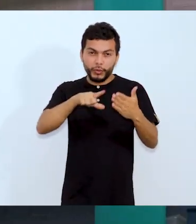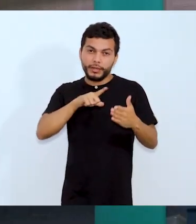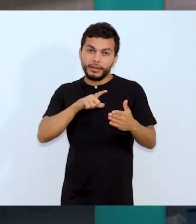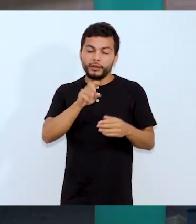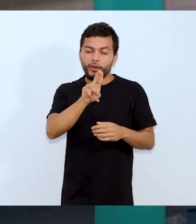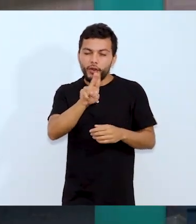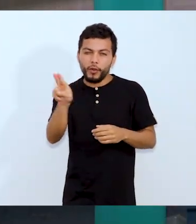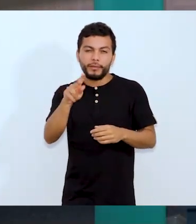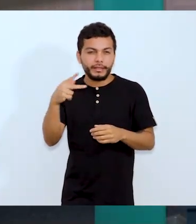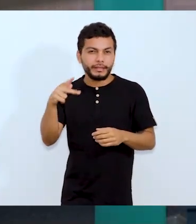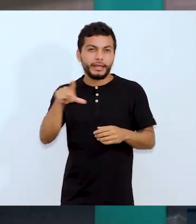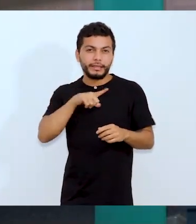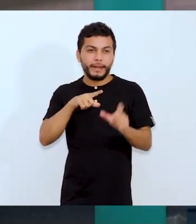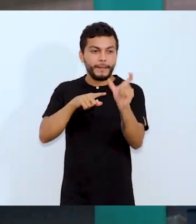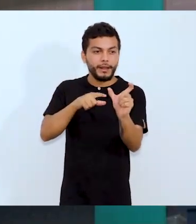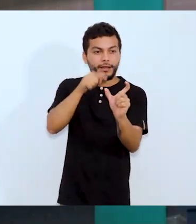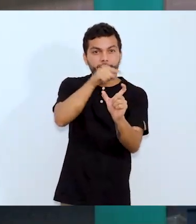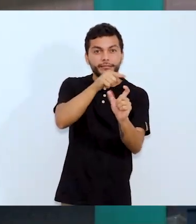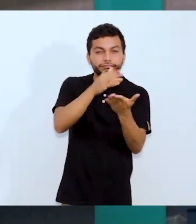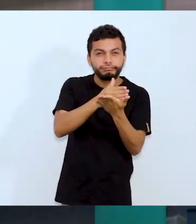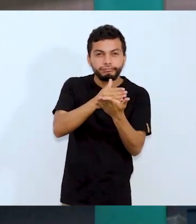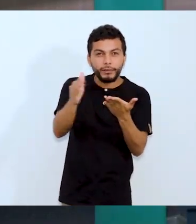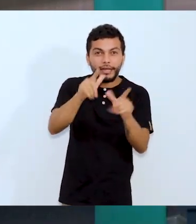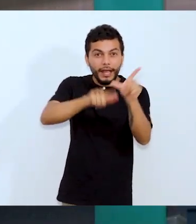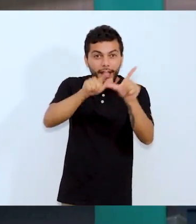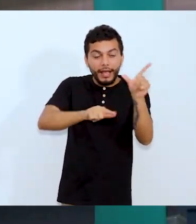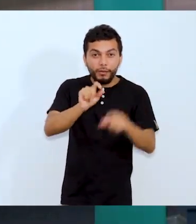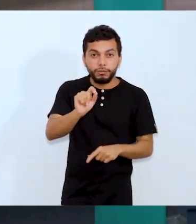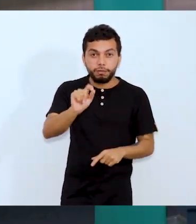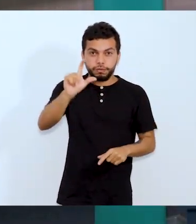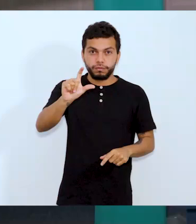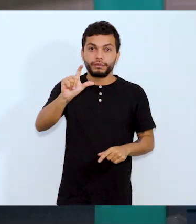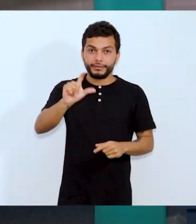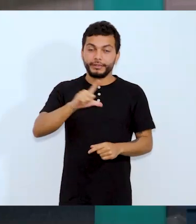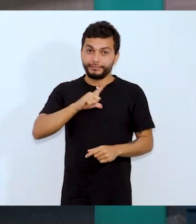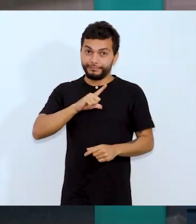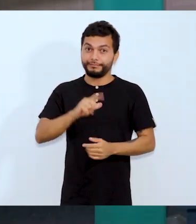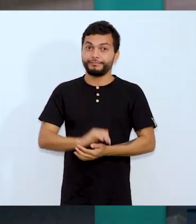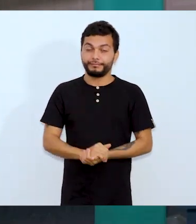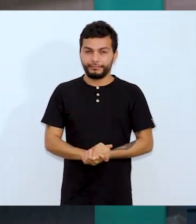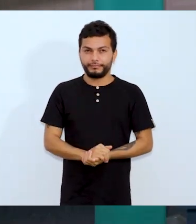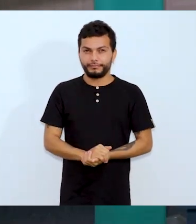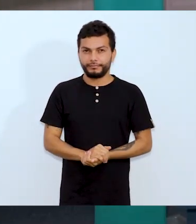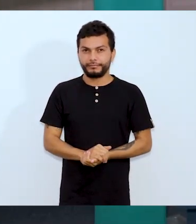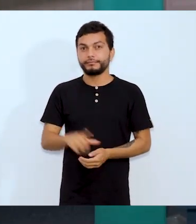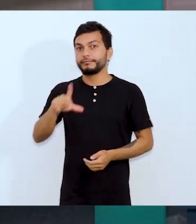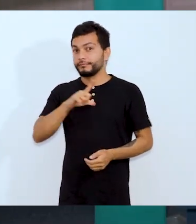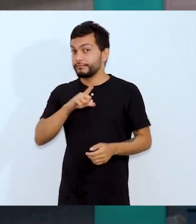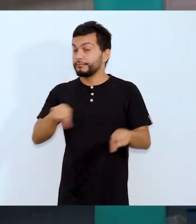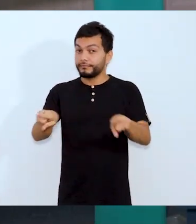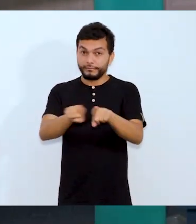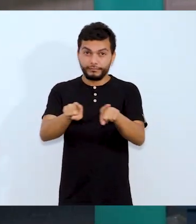iniciando tanto o nome quanto o sobrenome com a letra maiúscula. Nós temos aqui